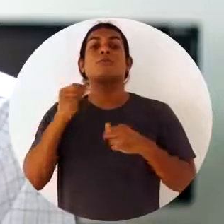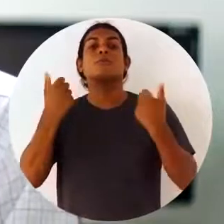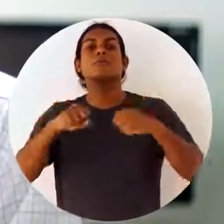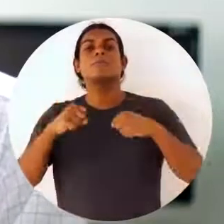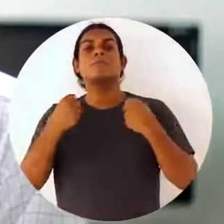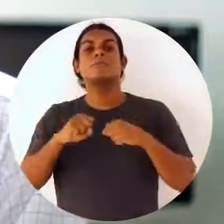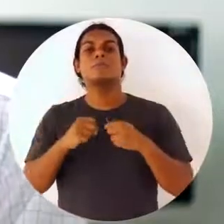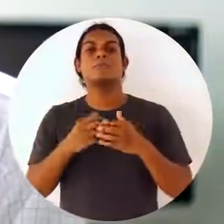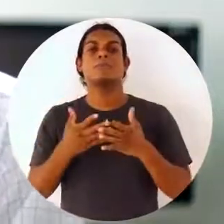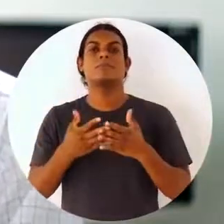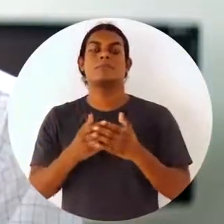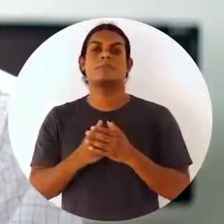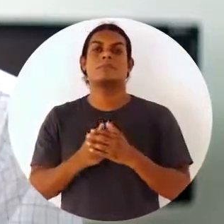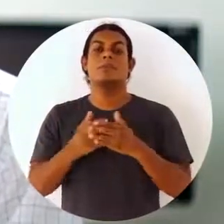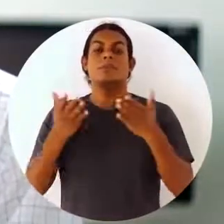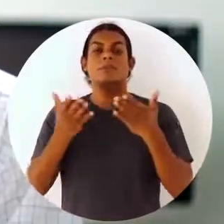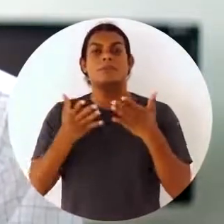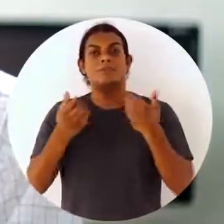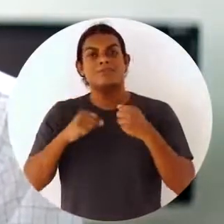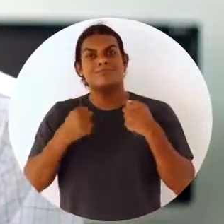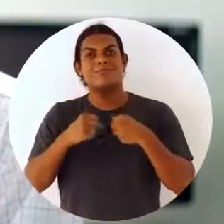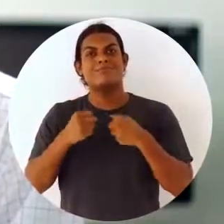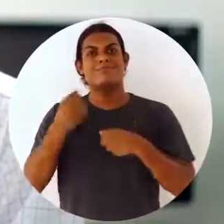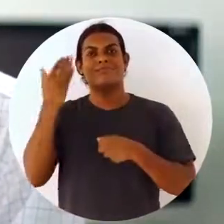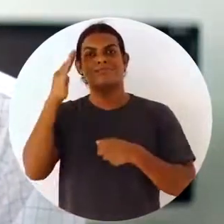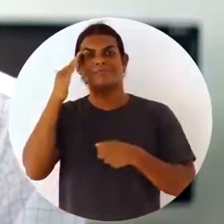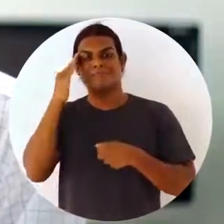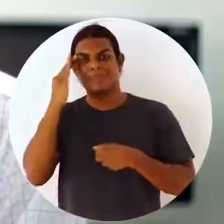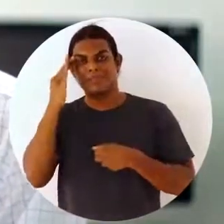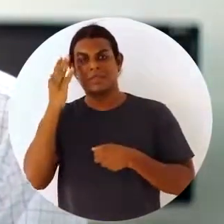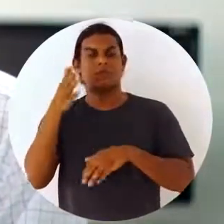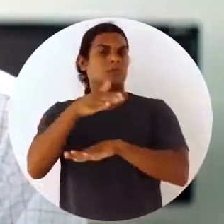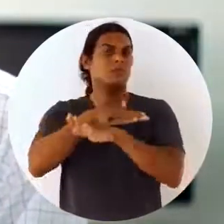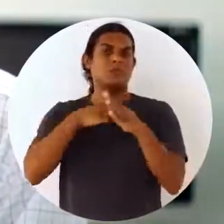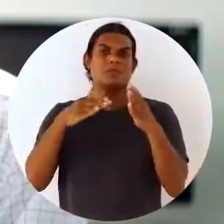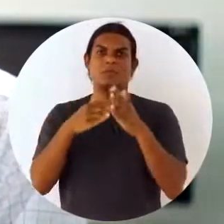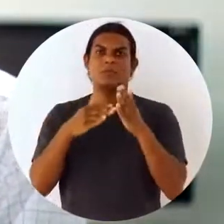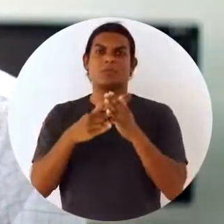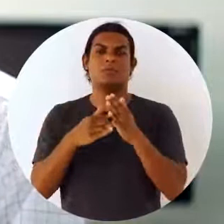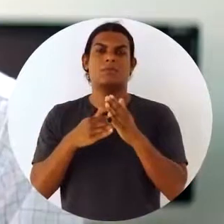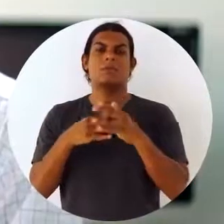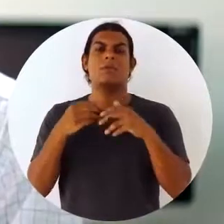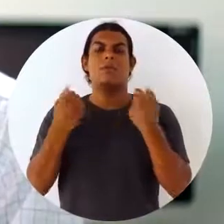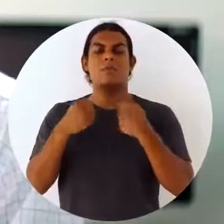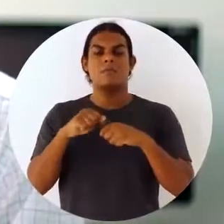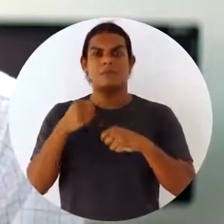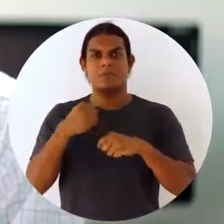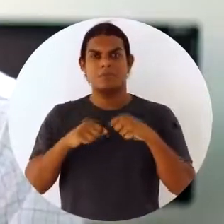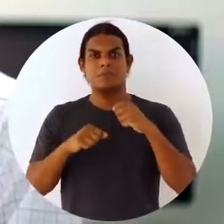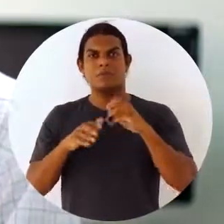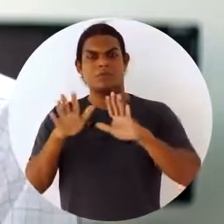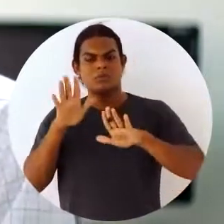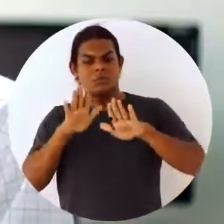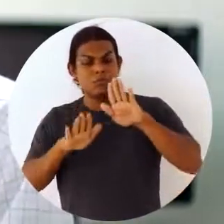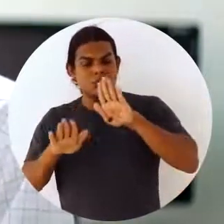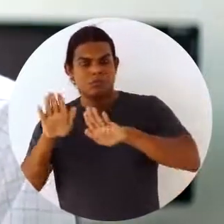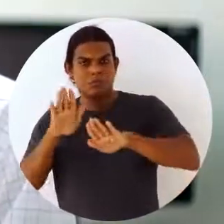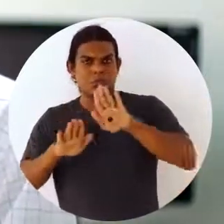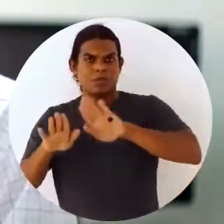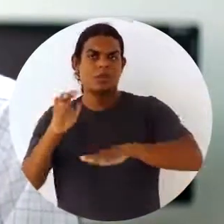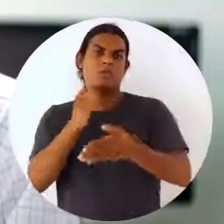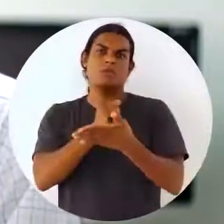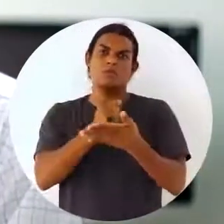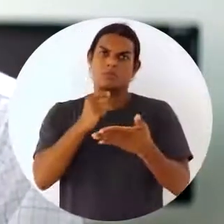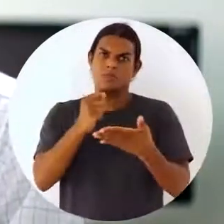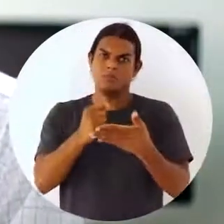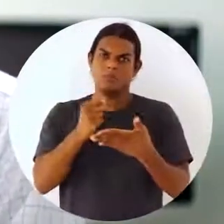isso? Então, nesse momento, eu preciso pensar em tudo. Eu preciso, obviamente, ter um tratamento nas obras, até para evitar que elas se estraguem no momento que eu